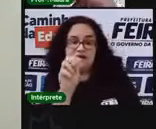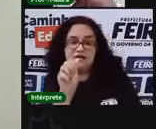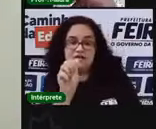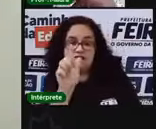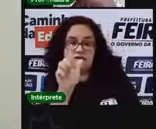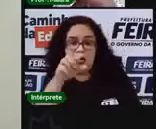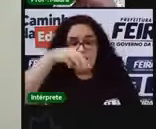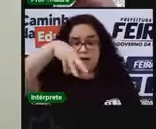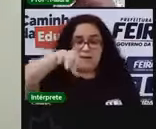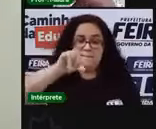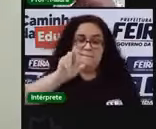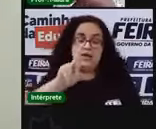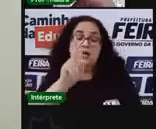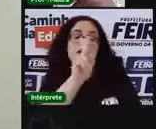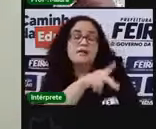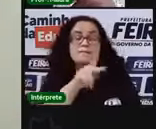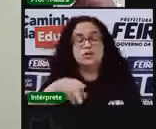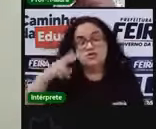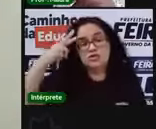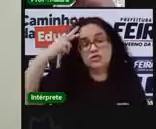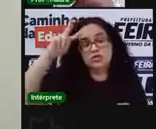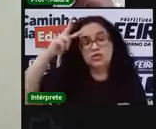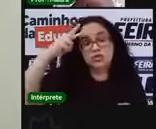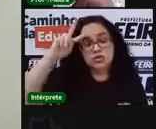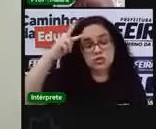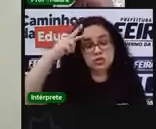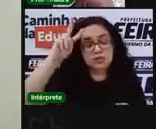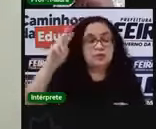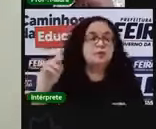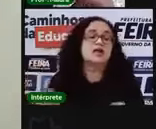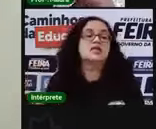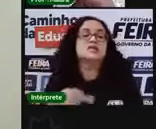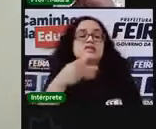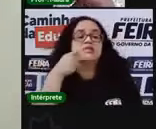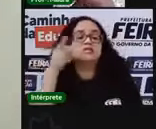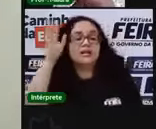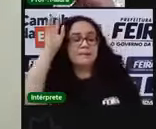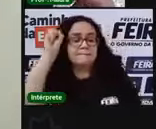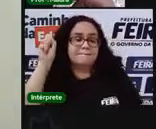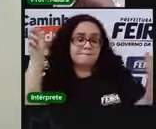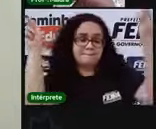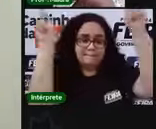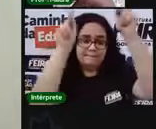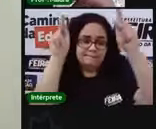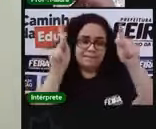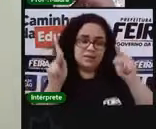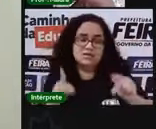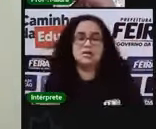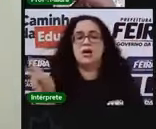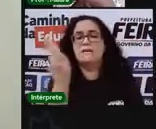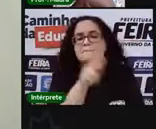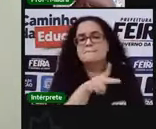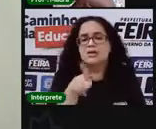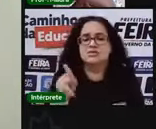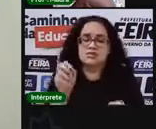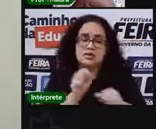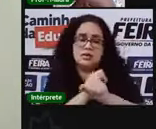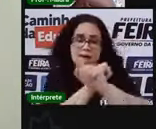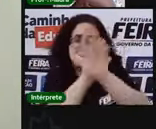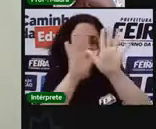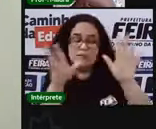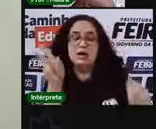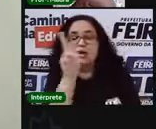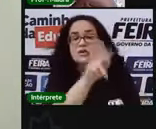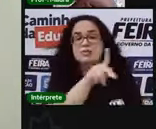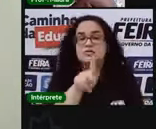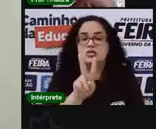história, um professor maravilhoso, uma figura iluminada, que só de falar a gente sente paz. É um professor fantástico, professor Valmir. E